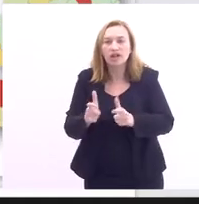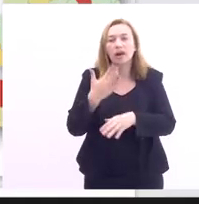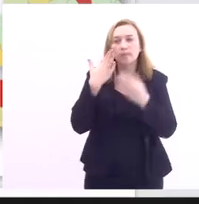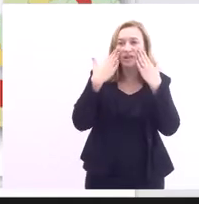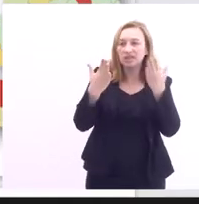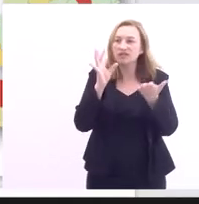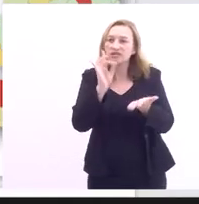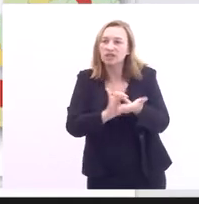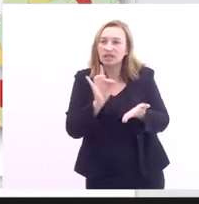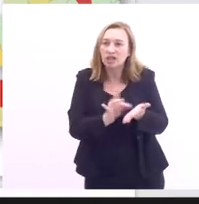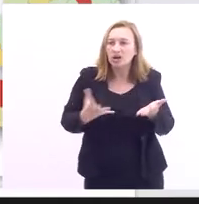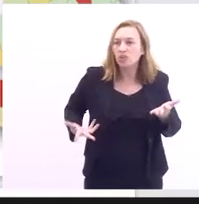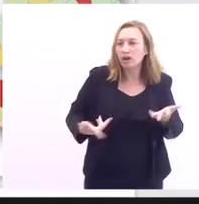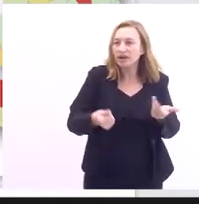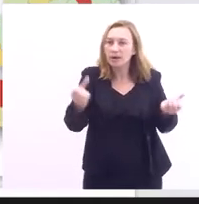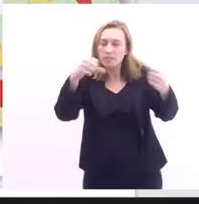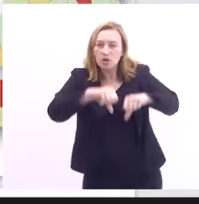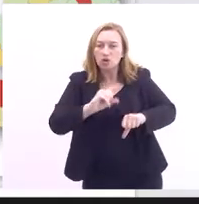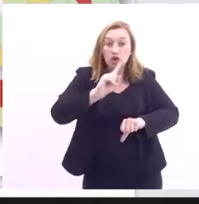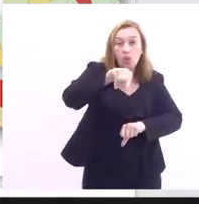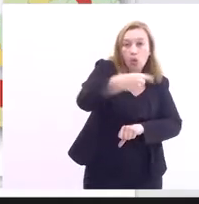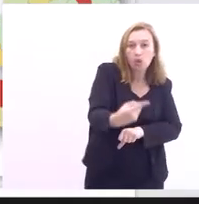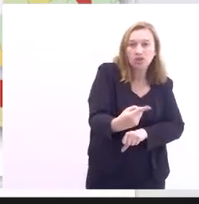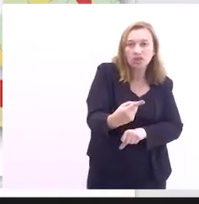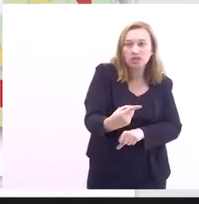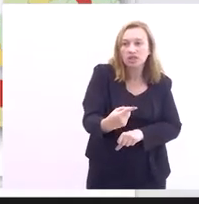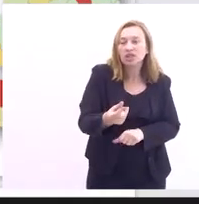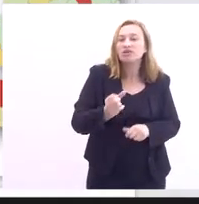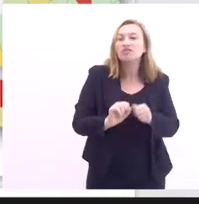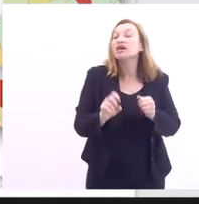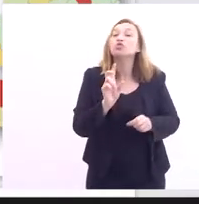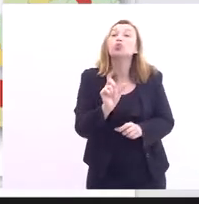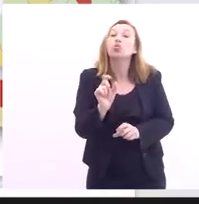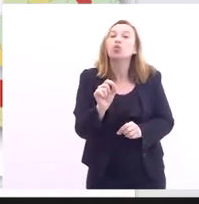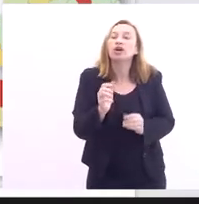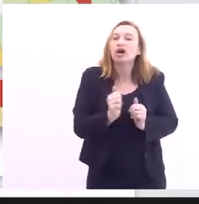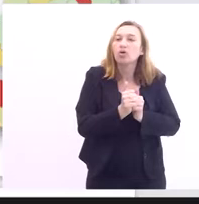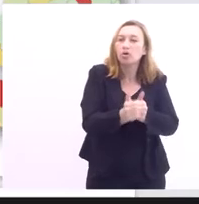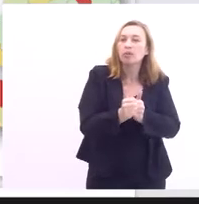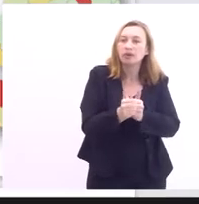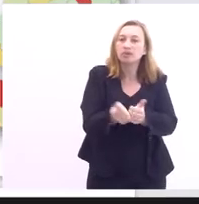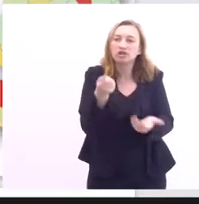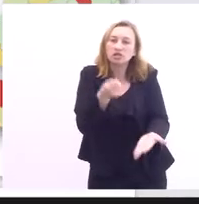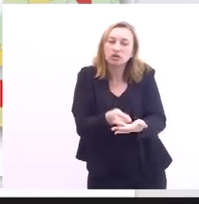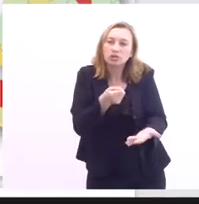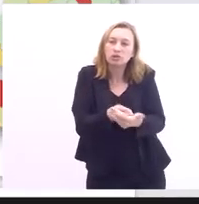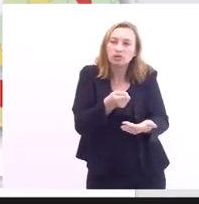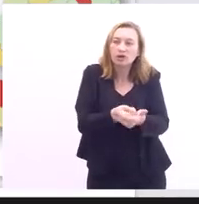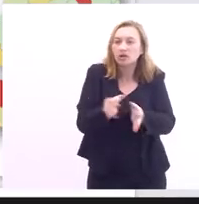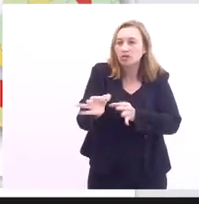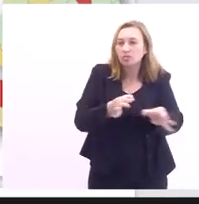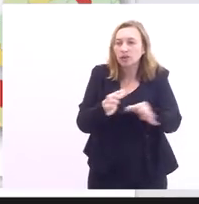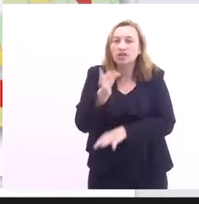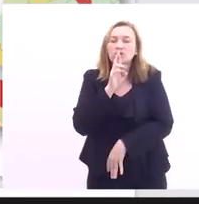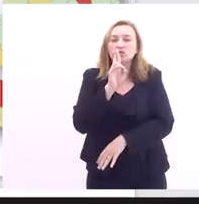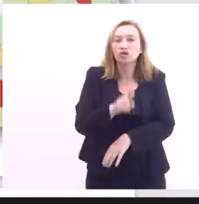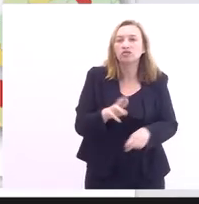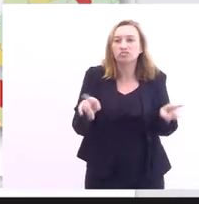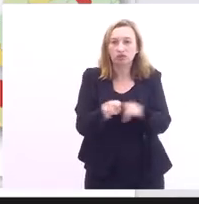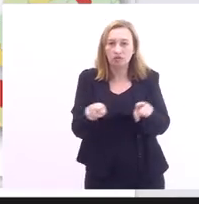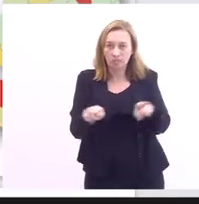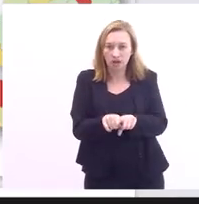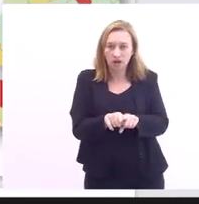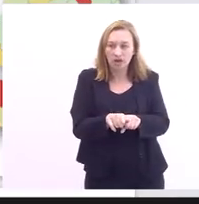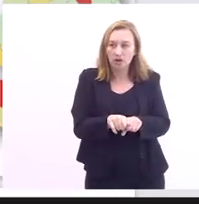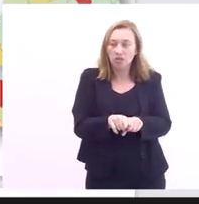realmente uma qualidade bem pior do que outras, a gente faz um acompanhamento e cobra nos planos de resultados também